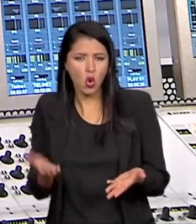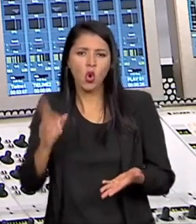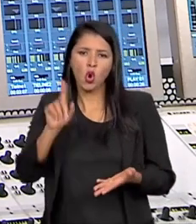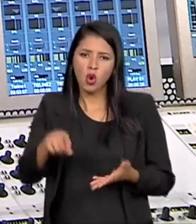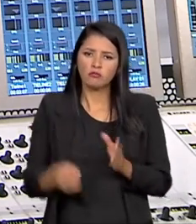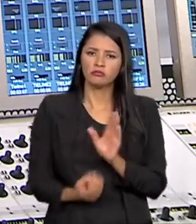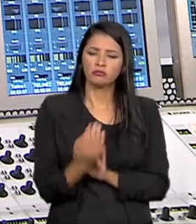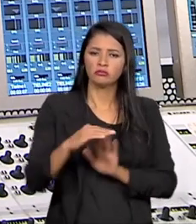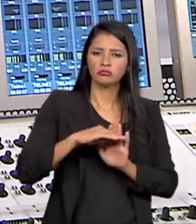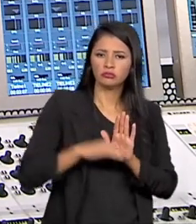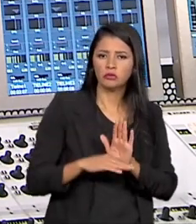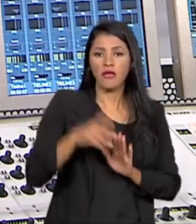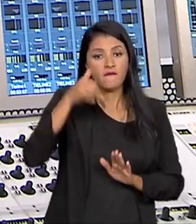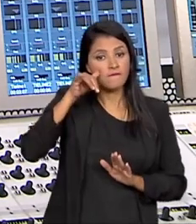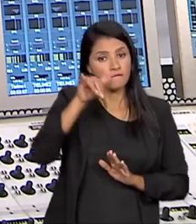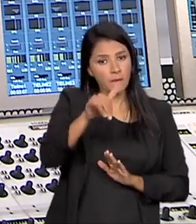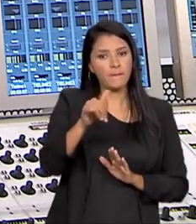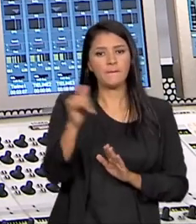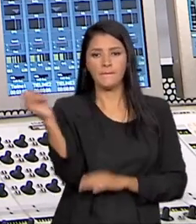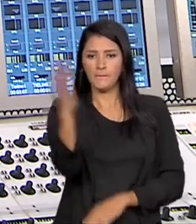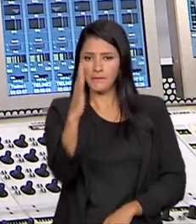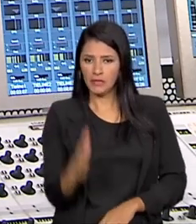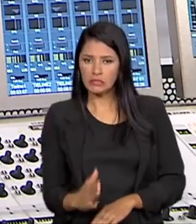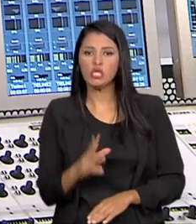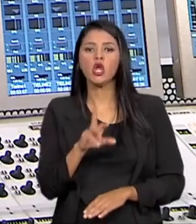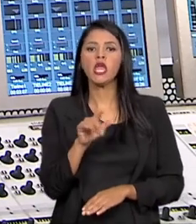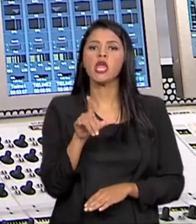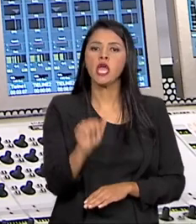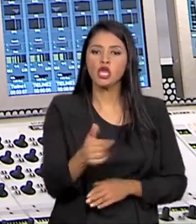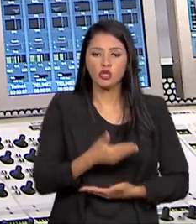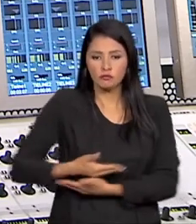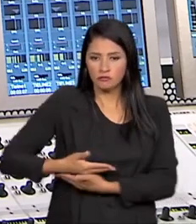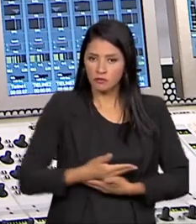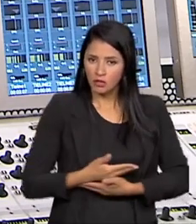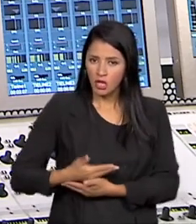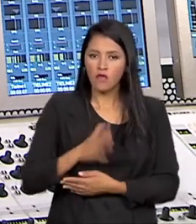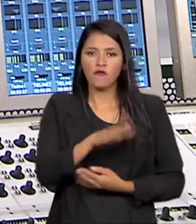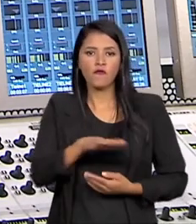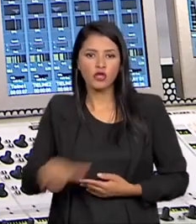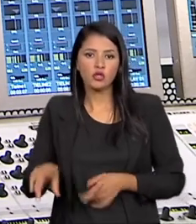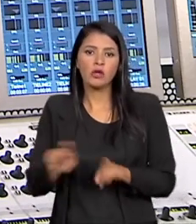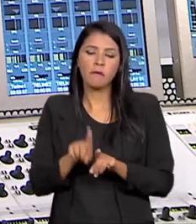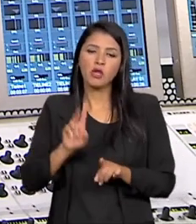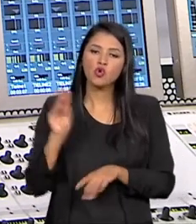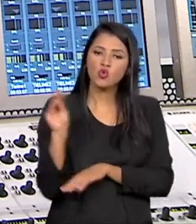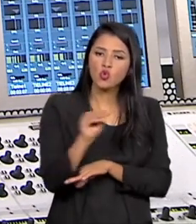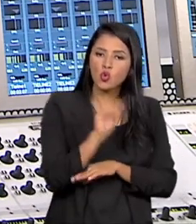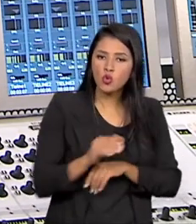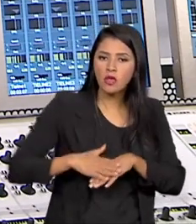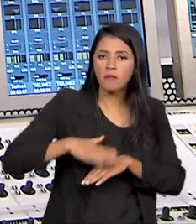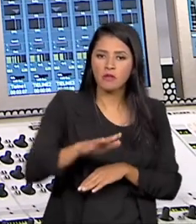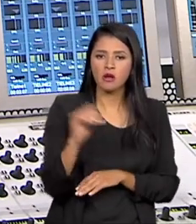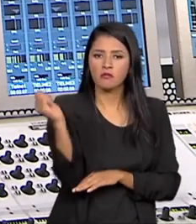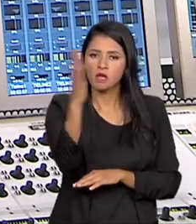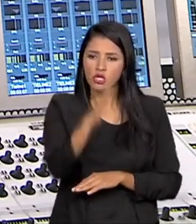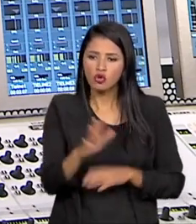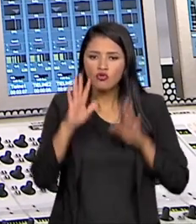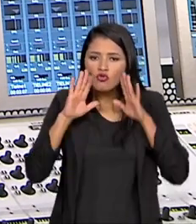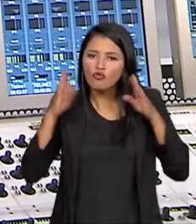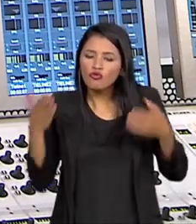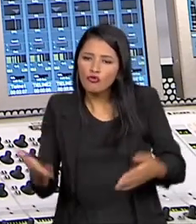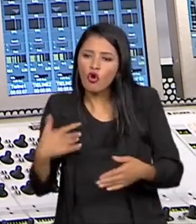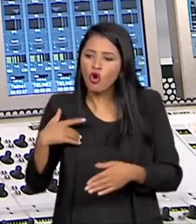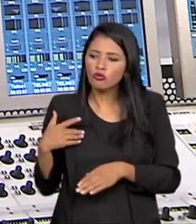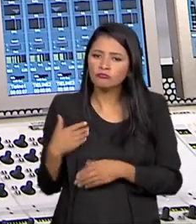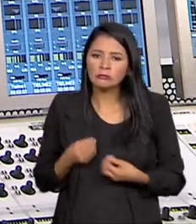programas previne Brasil da rede materno infantil e do Cuida Mais Brasil voltados à assistência à saúde